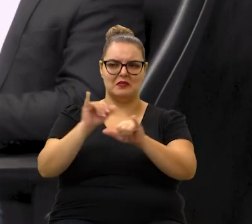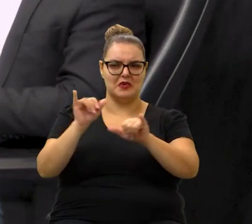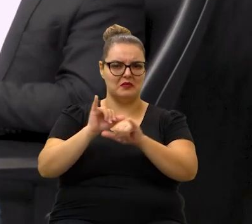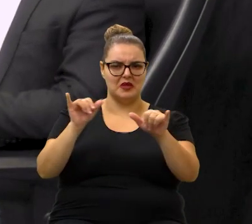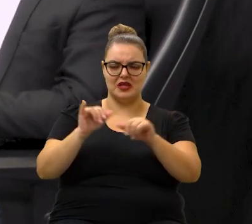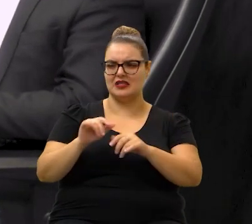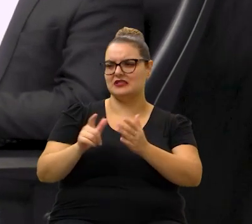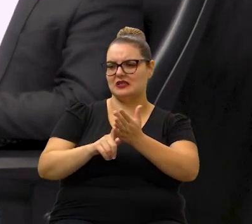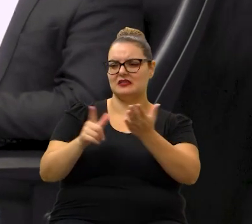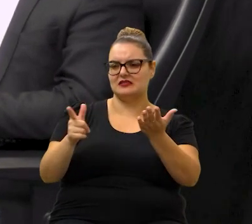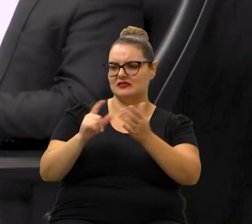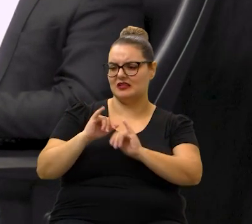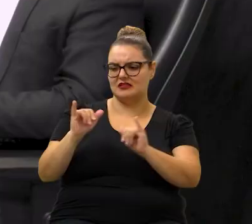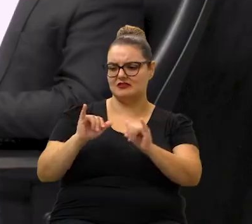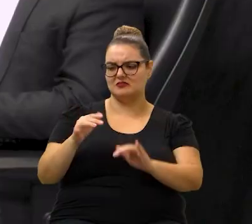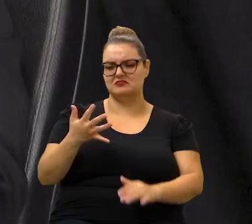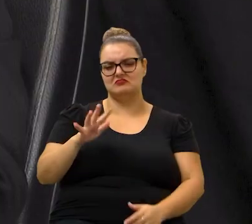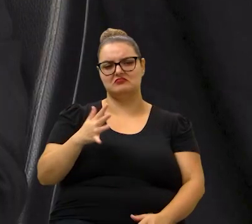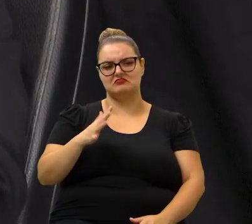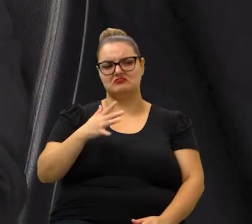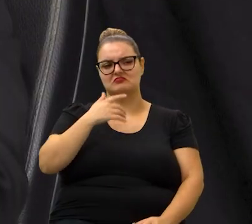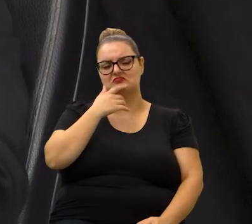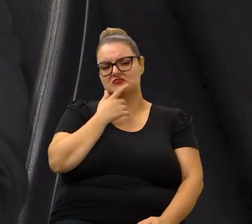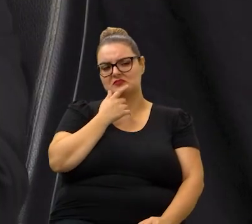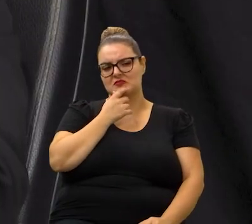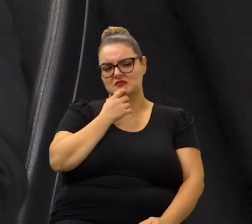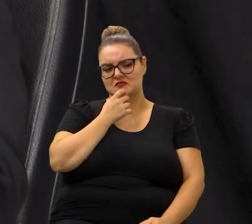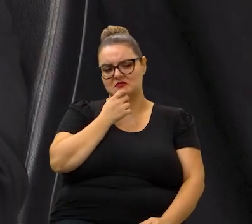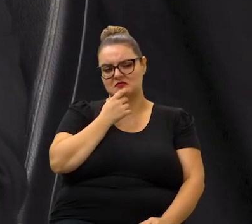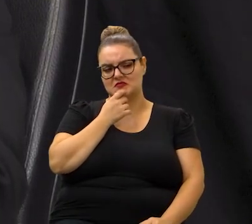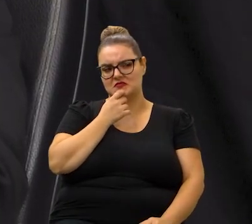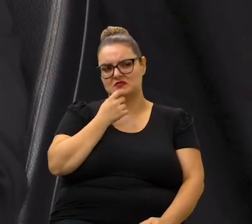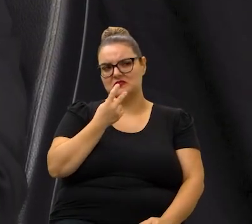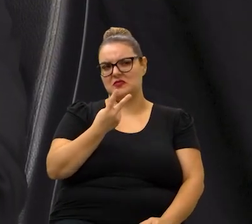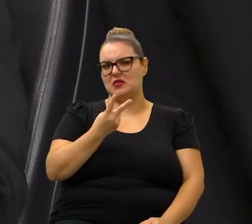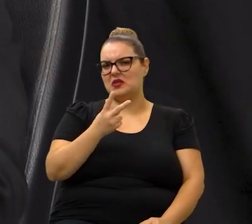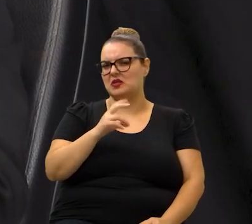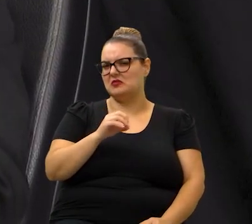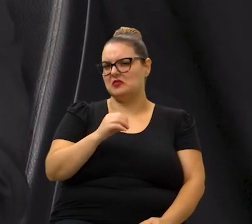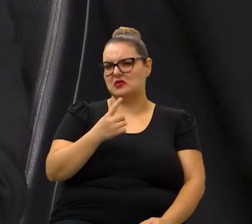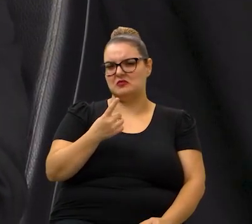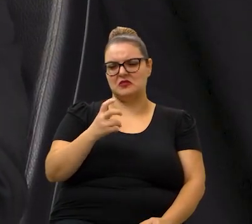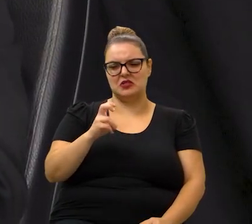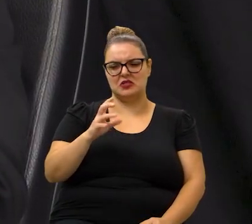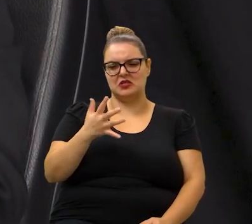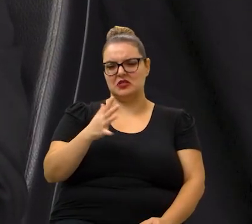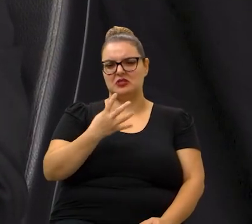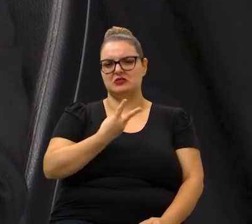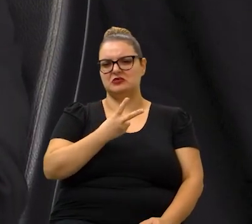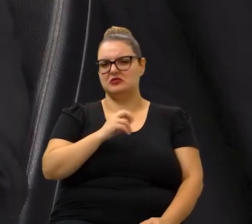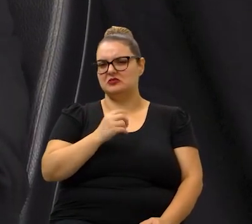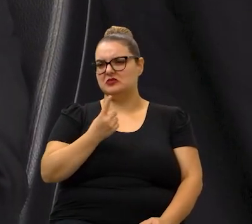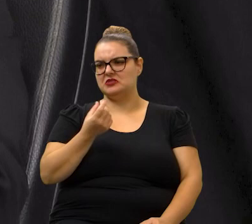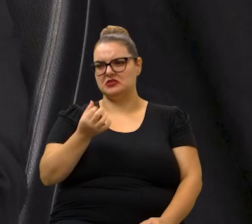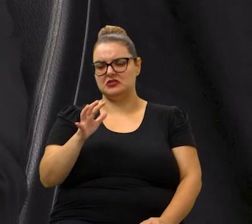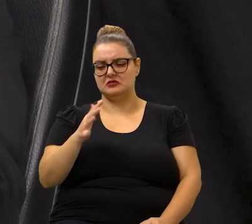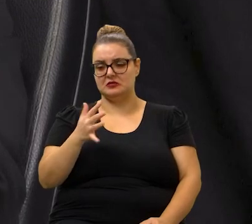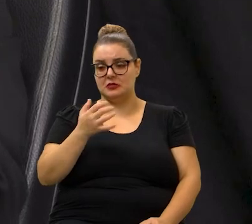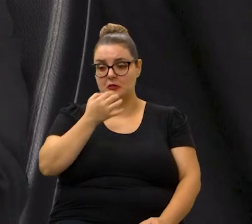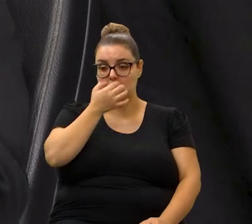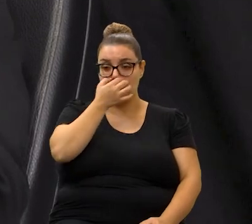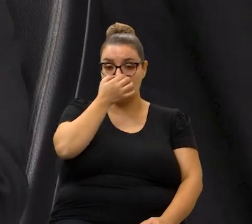época isso em meados de de 2015 20166